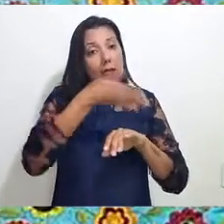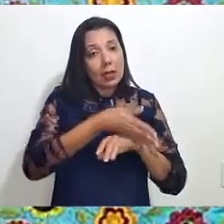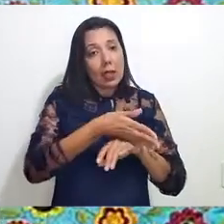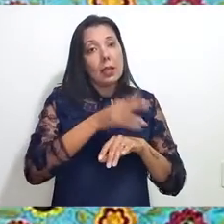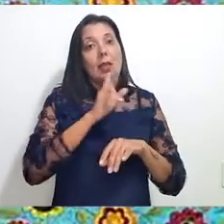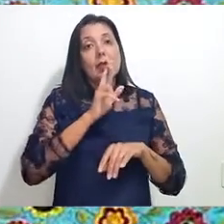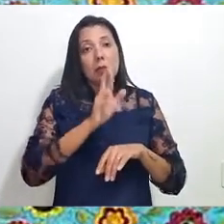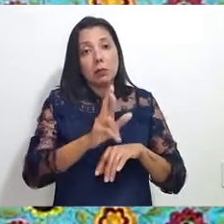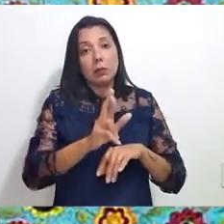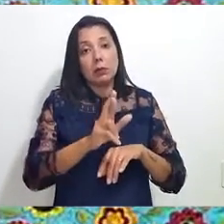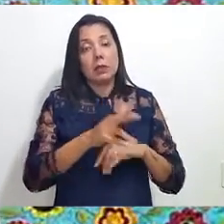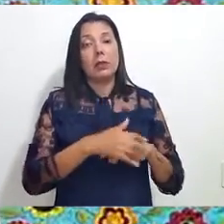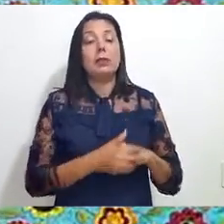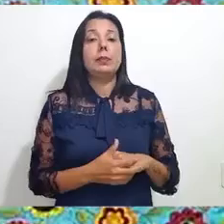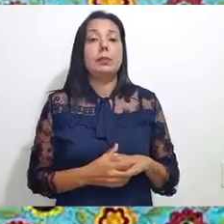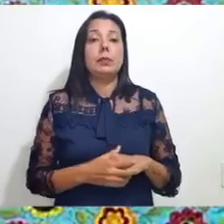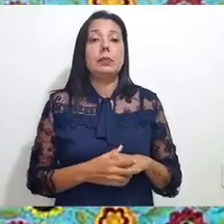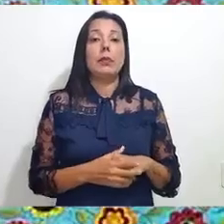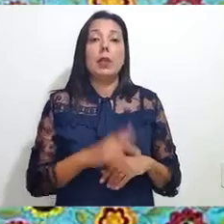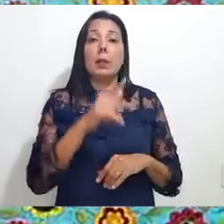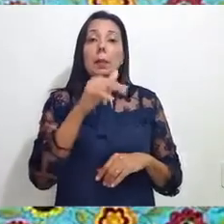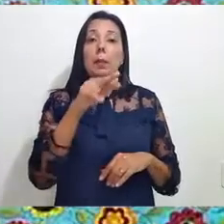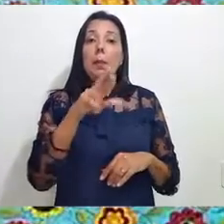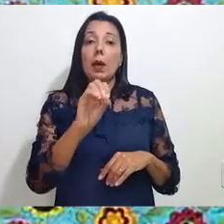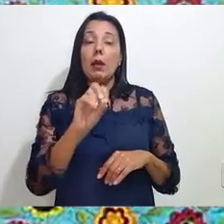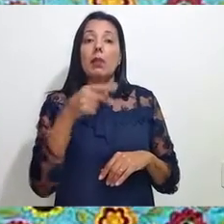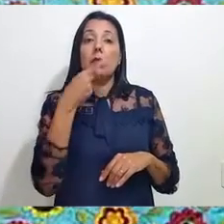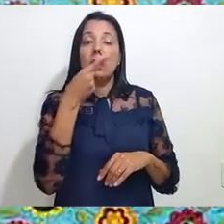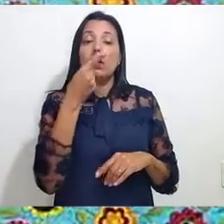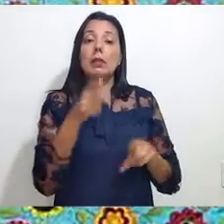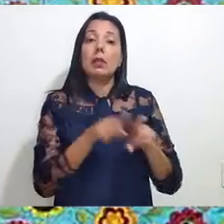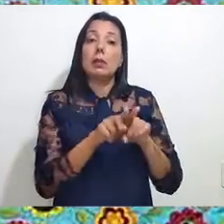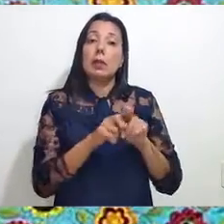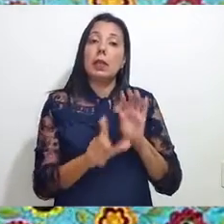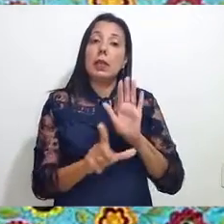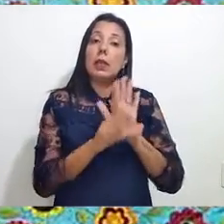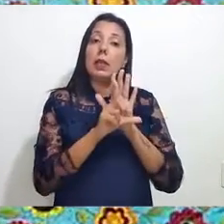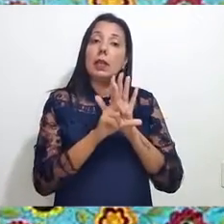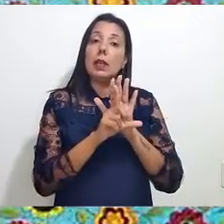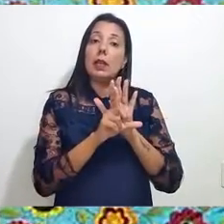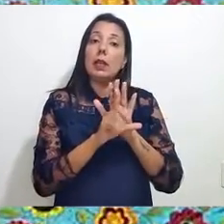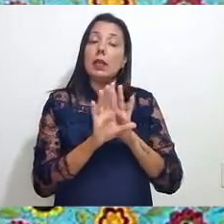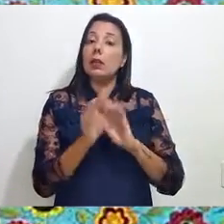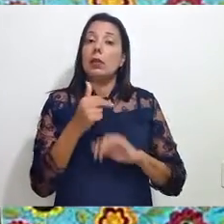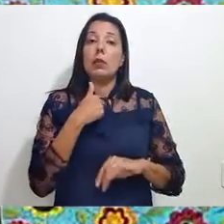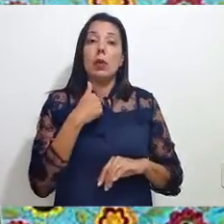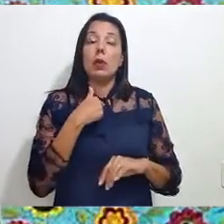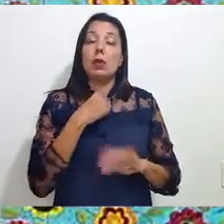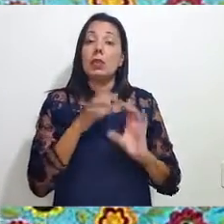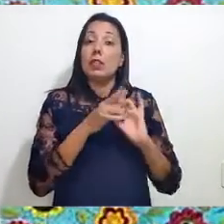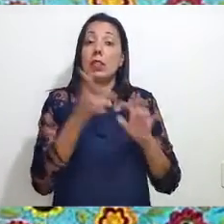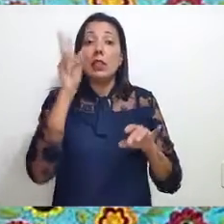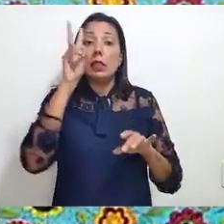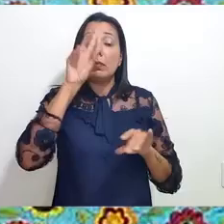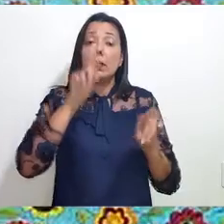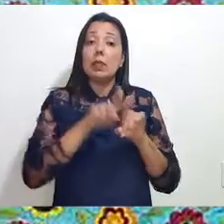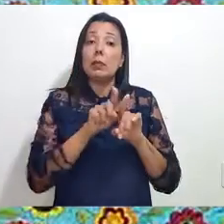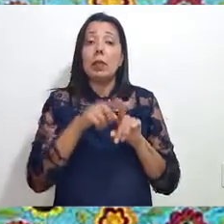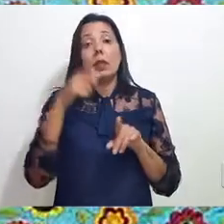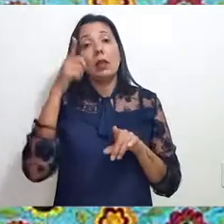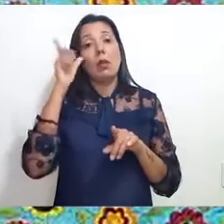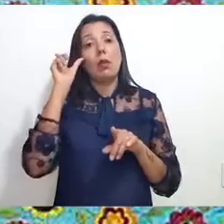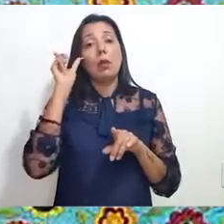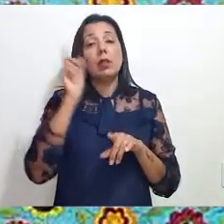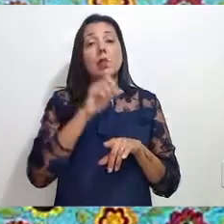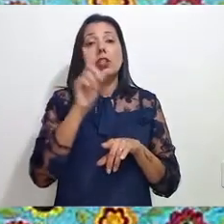das famílias e o que a incompreensão e o preconceito da sociedade faz também com essas crianças e adolescentes. Eu não sei se vocês sabem, mas o número